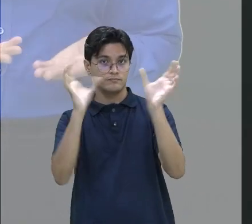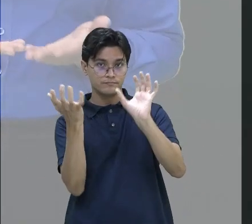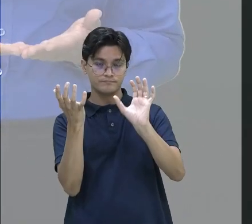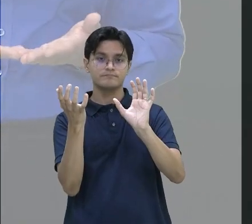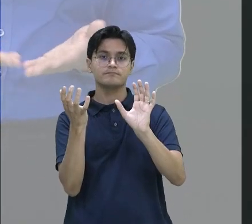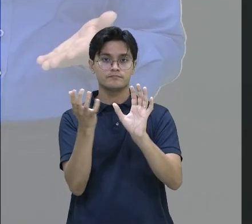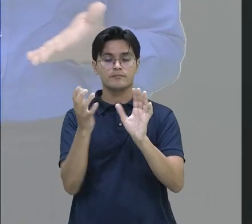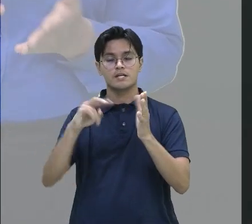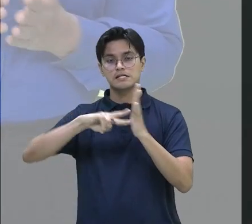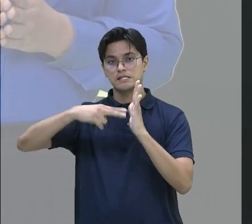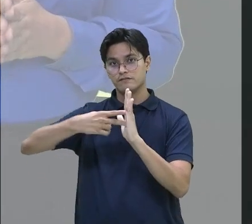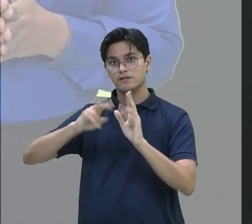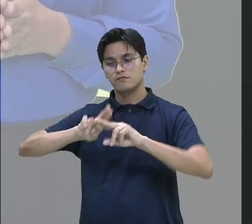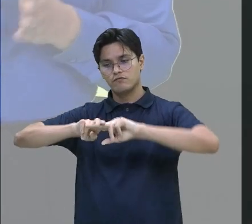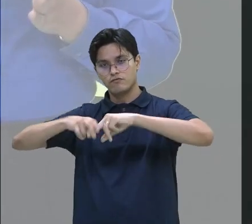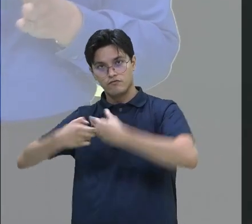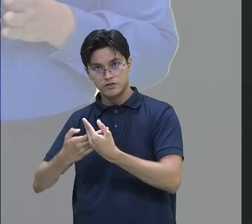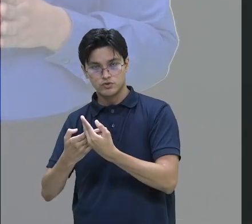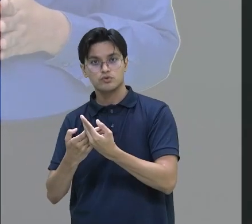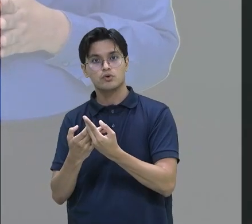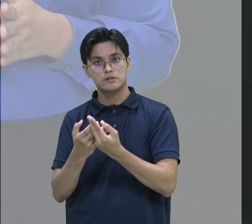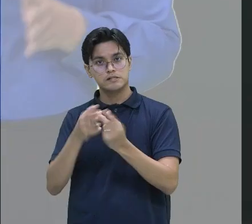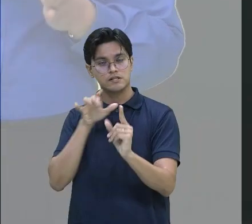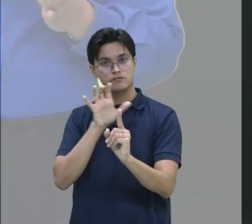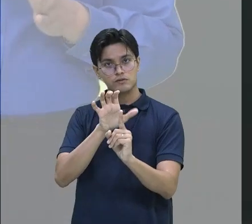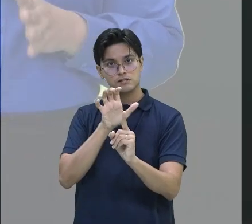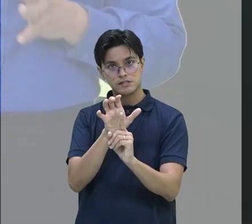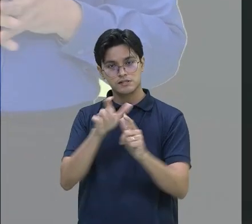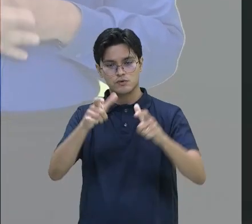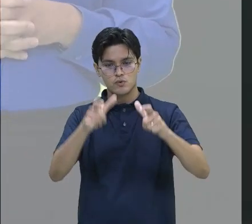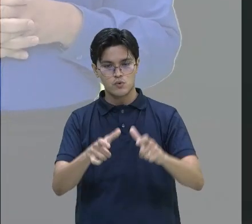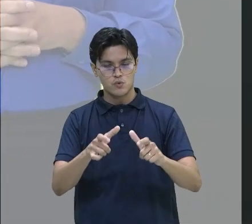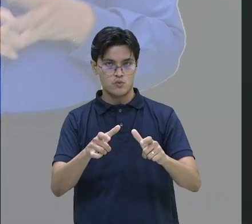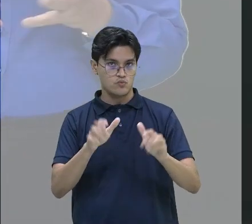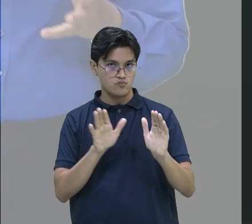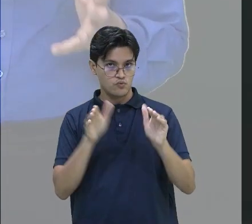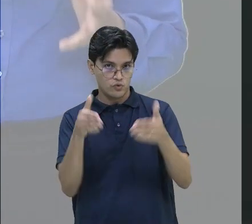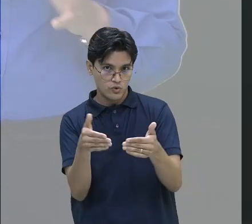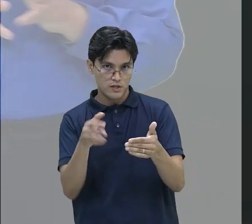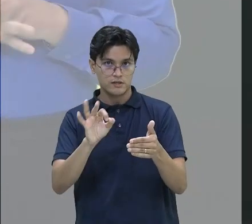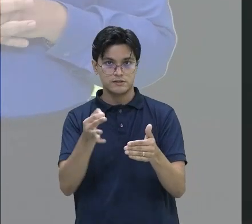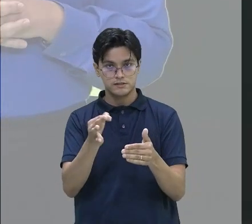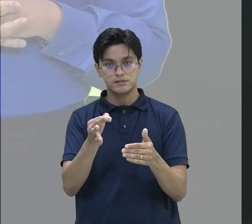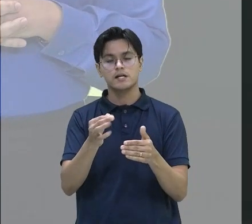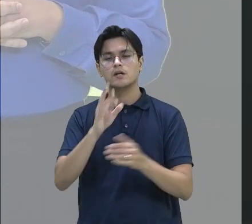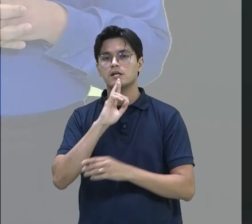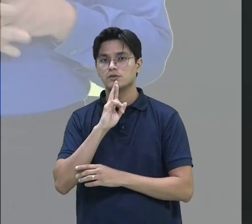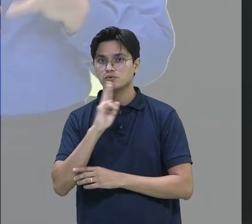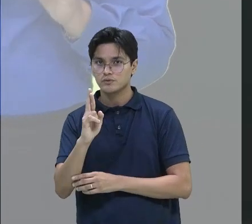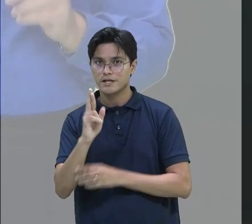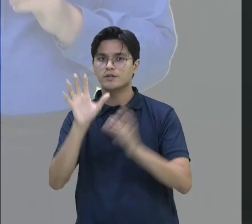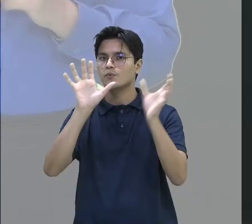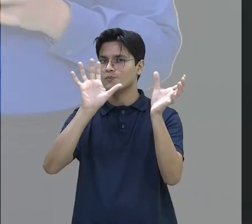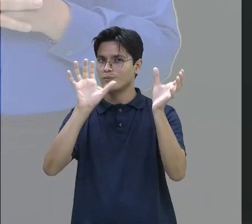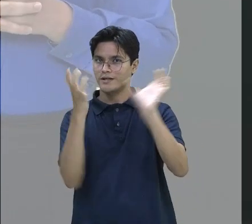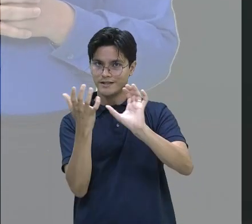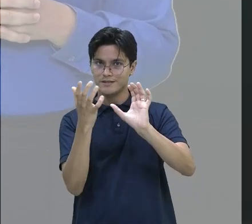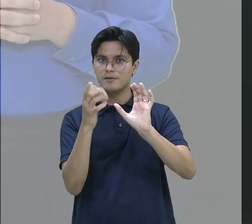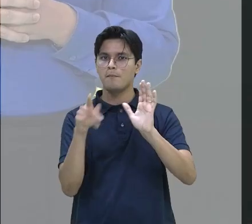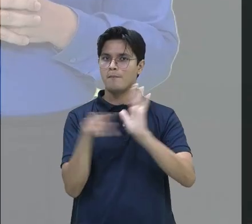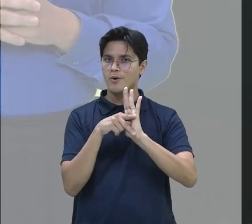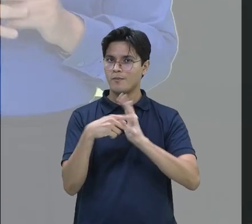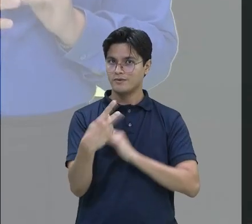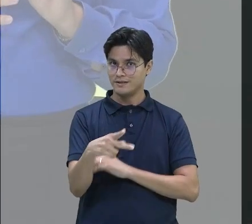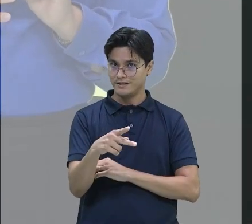condições atmosféricas de um dado lugar, resultando então em seu clima.